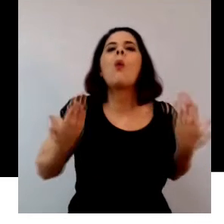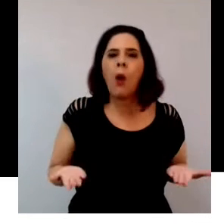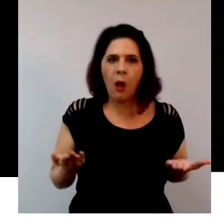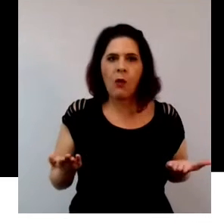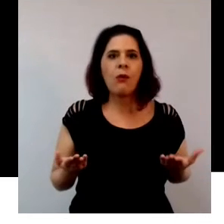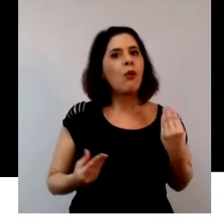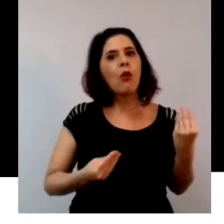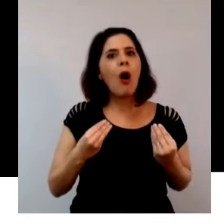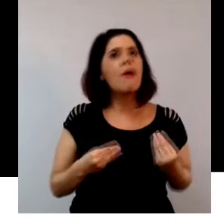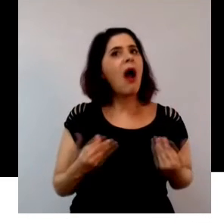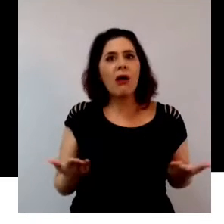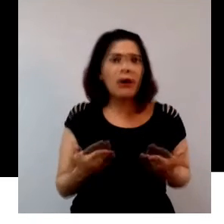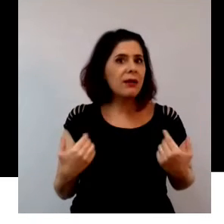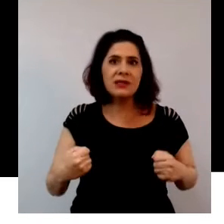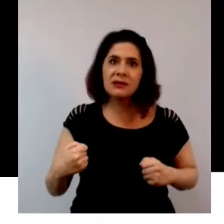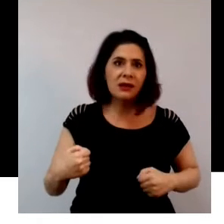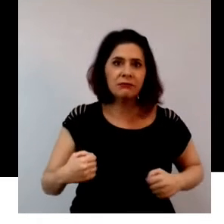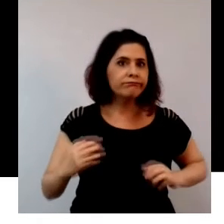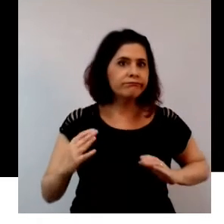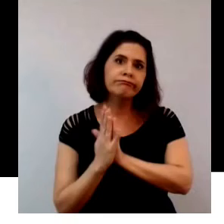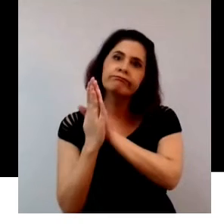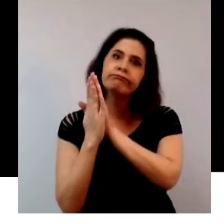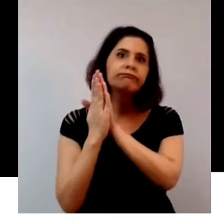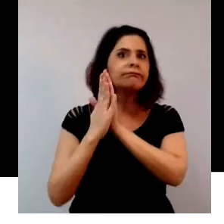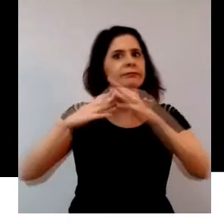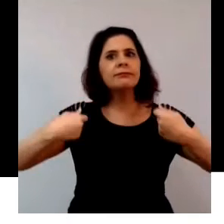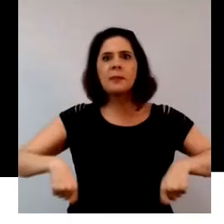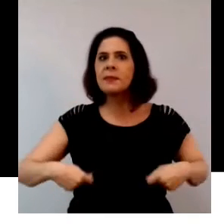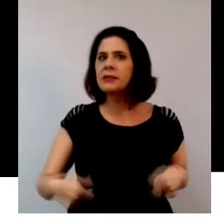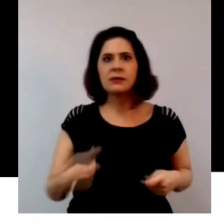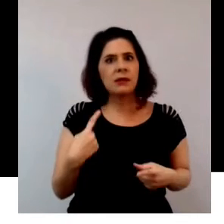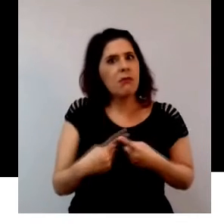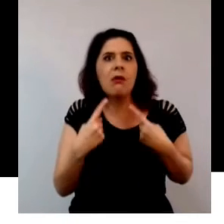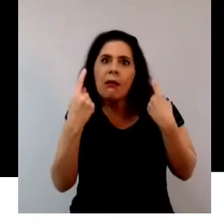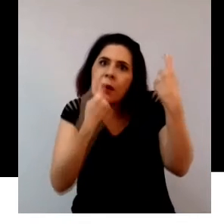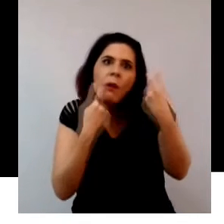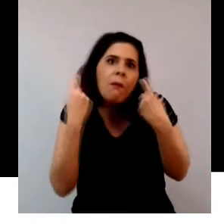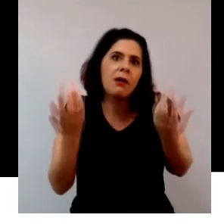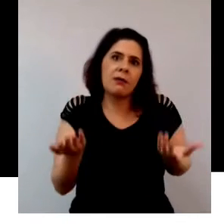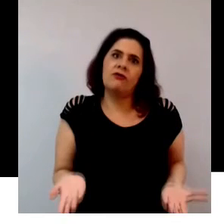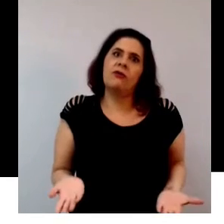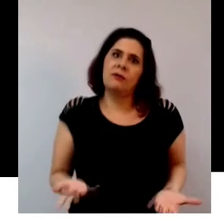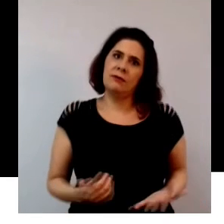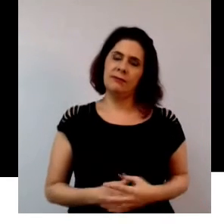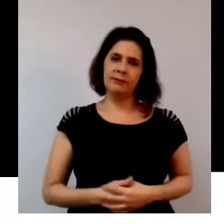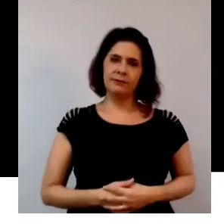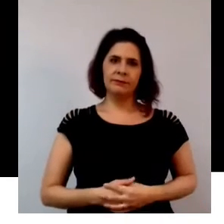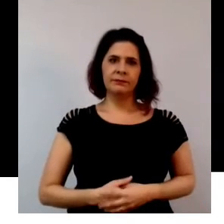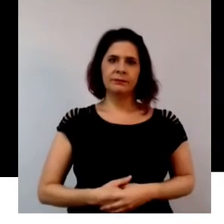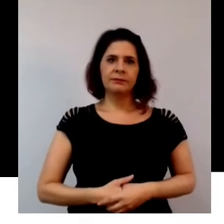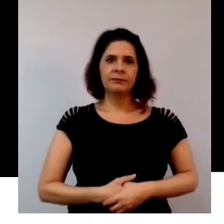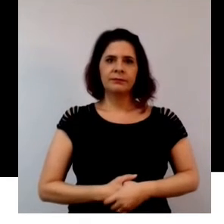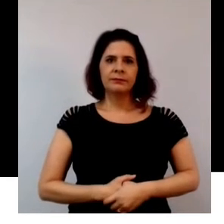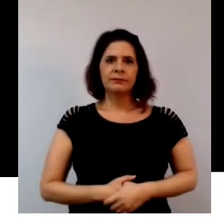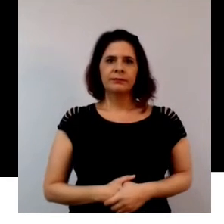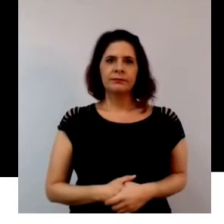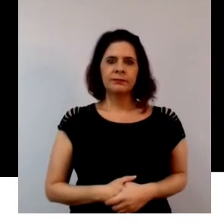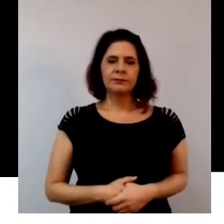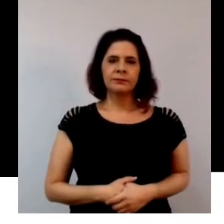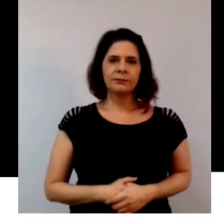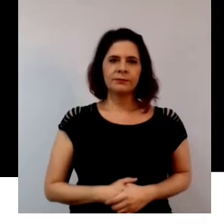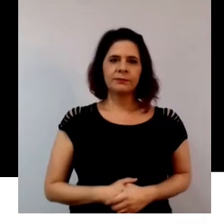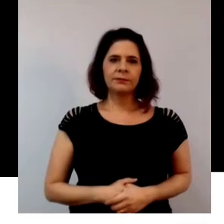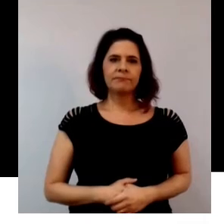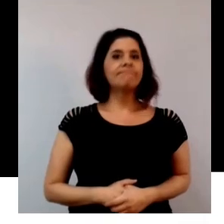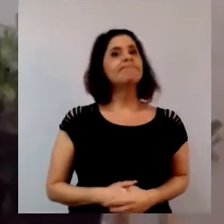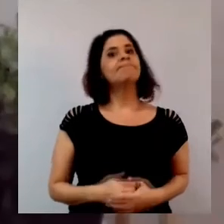mesmo, porque tá preocupante. Jaqueline. Olha, a gente está passando realmente